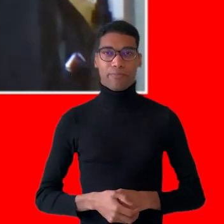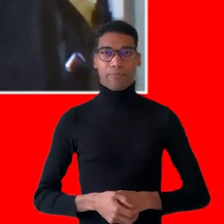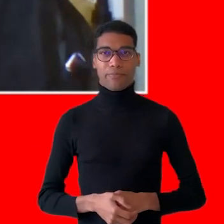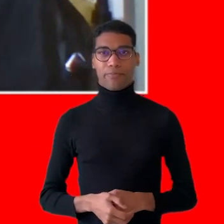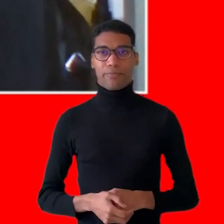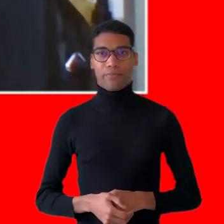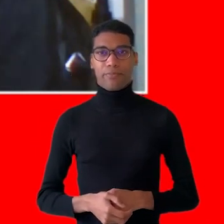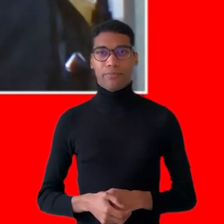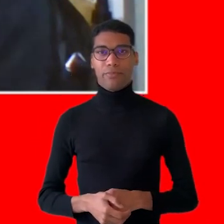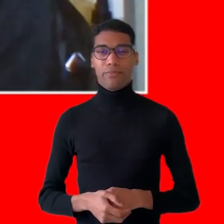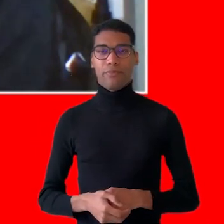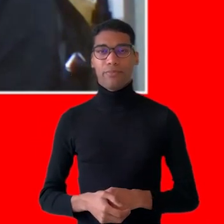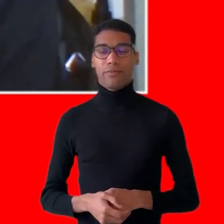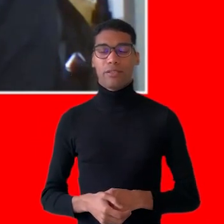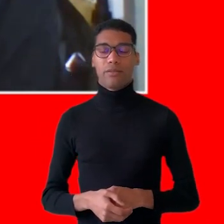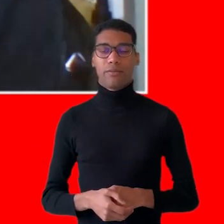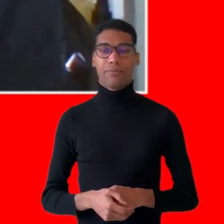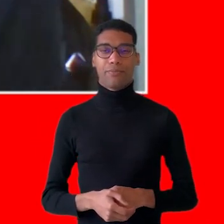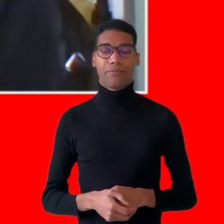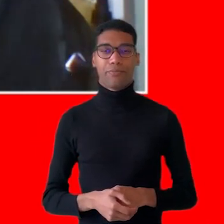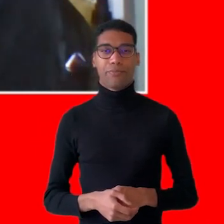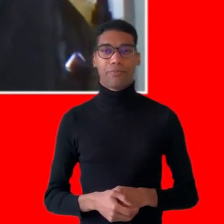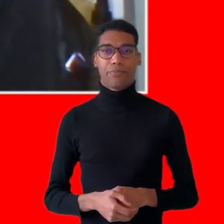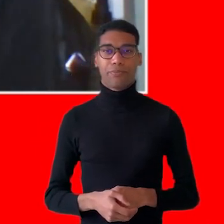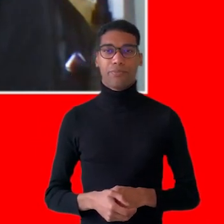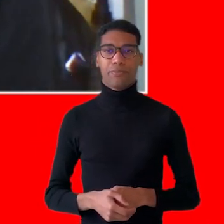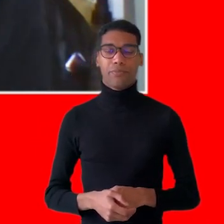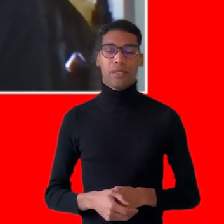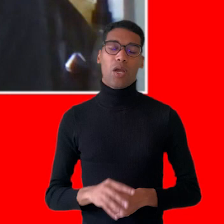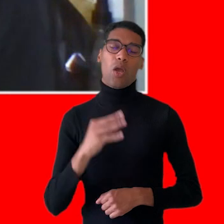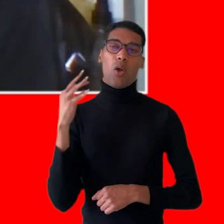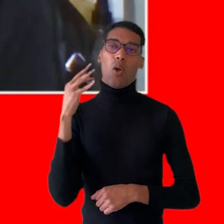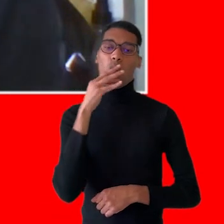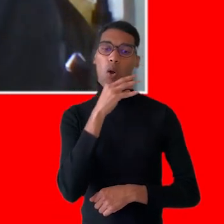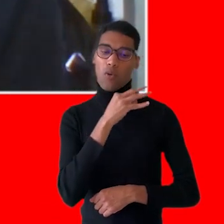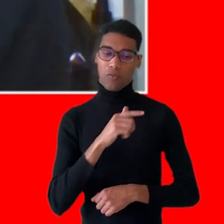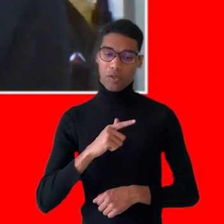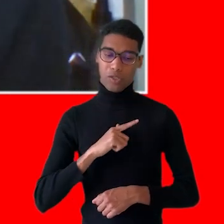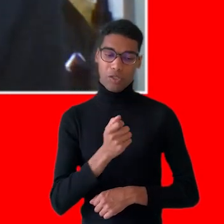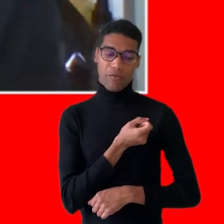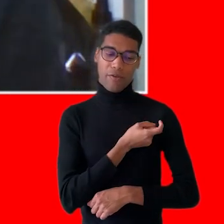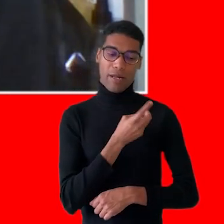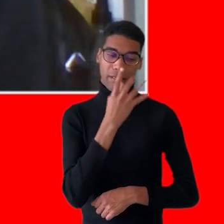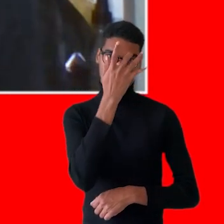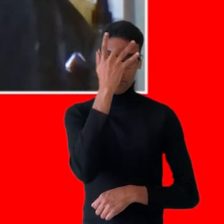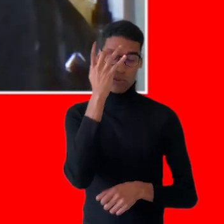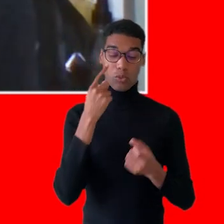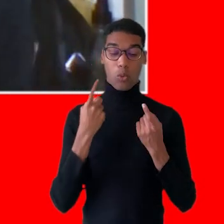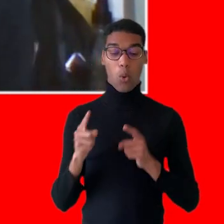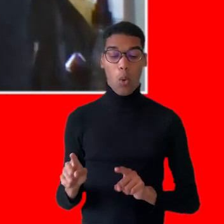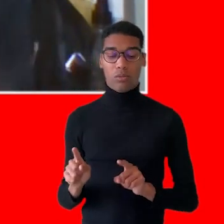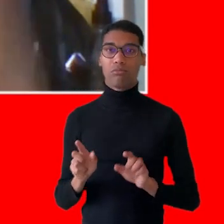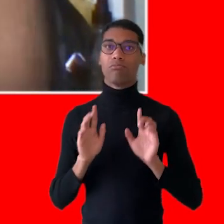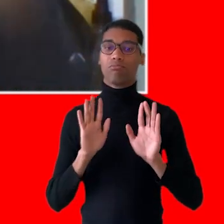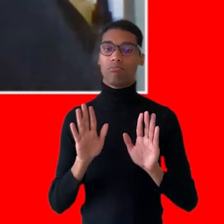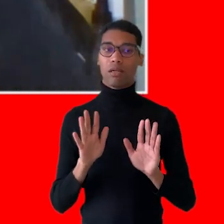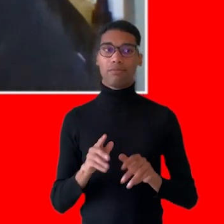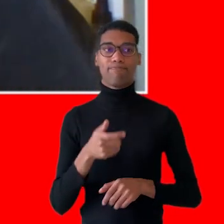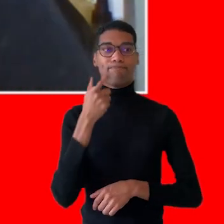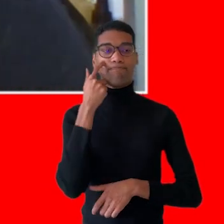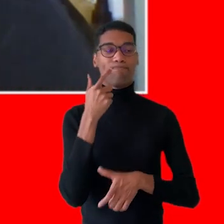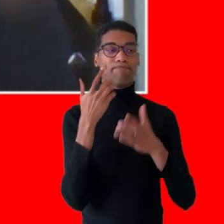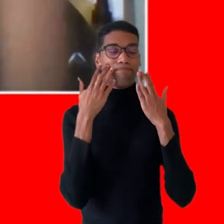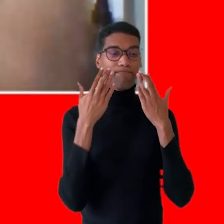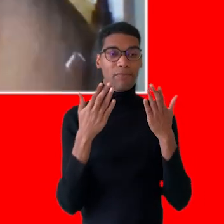É óbvio que haveria reação. E essa reação veio. Mas aí seria